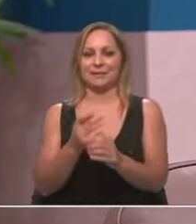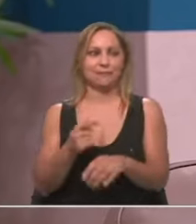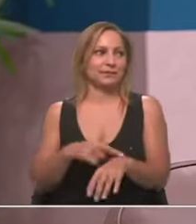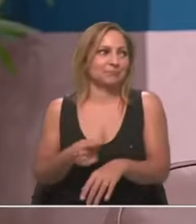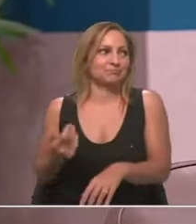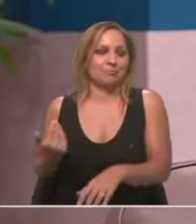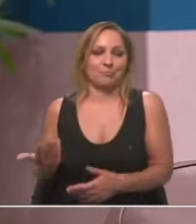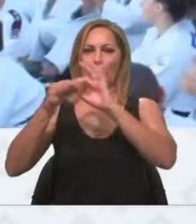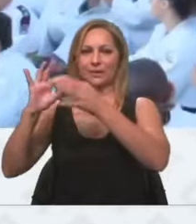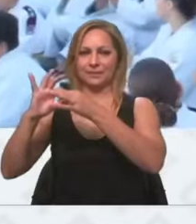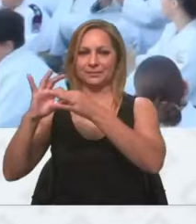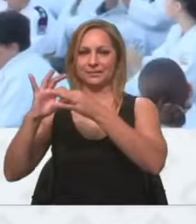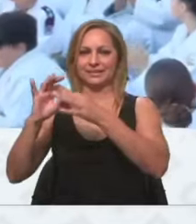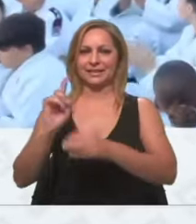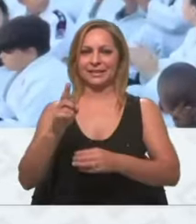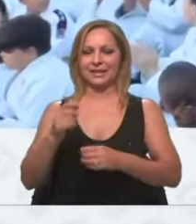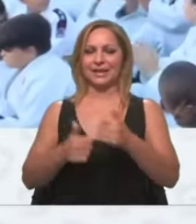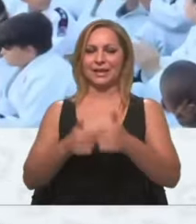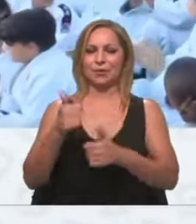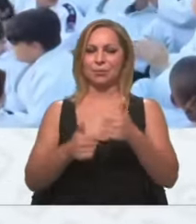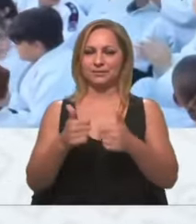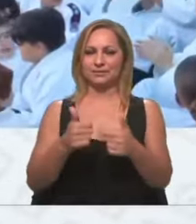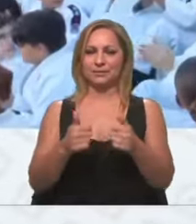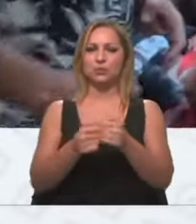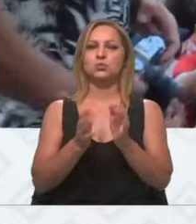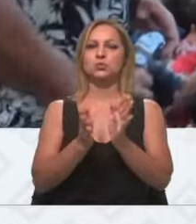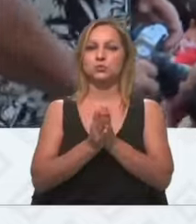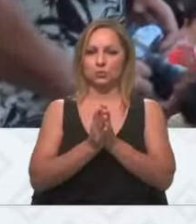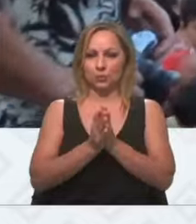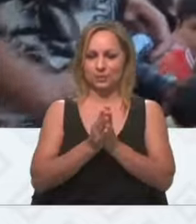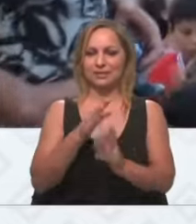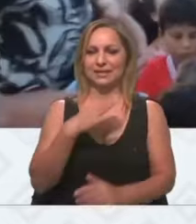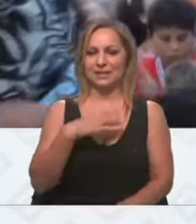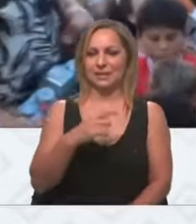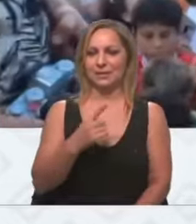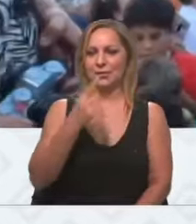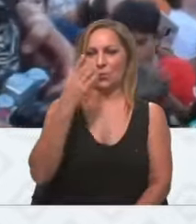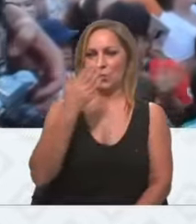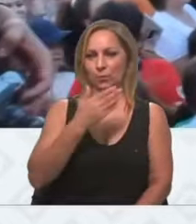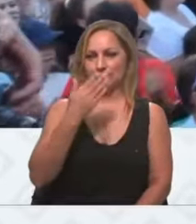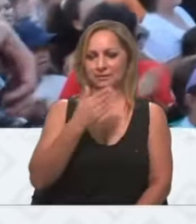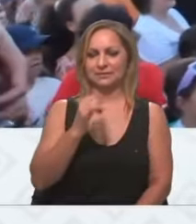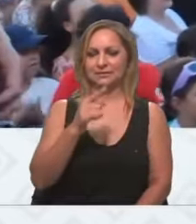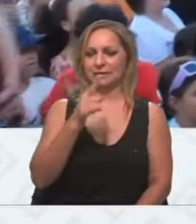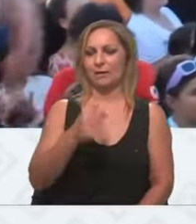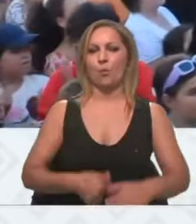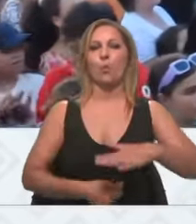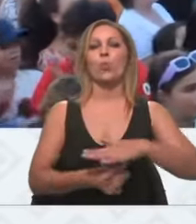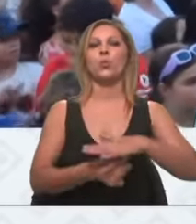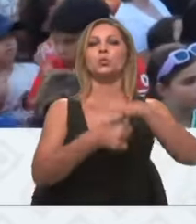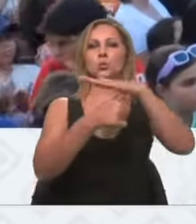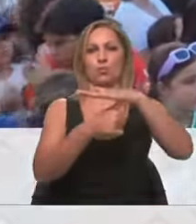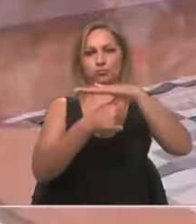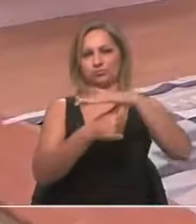ainda estou a viver muito isso tudo. É aquela competição que todos os atletas sonham um dia sim, poder alcançar. Sim, é o auge da carreira, não